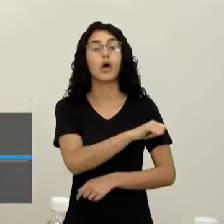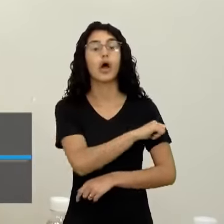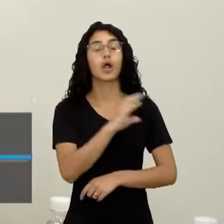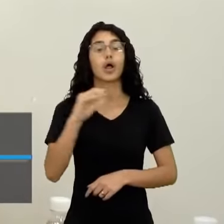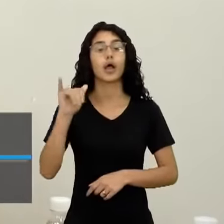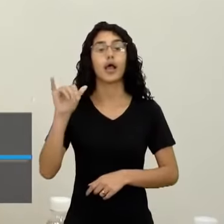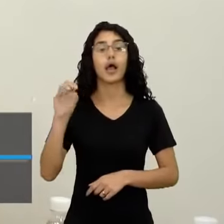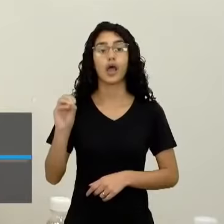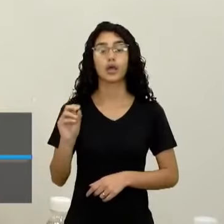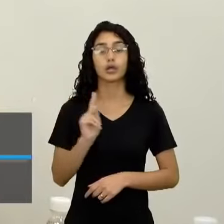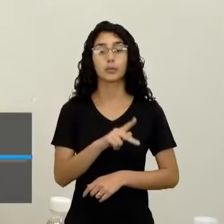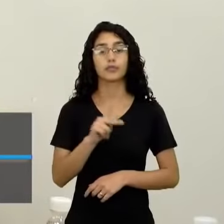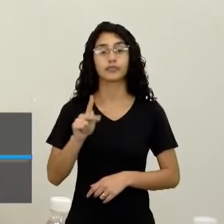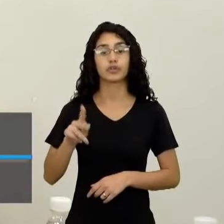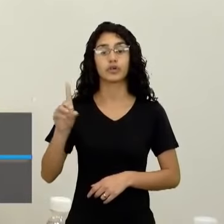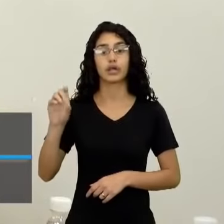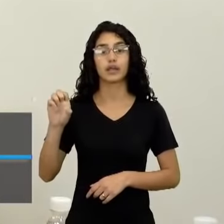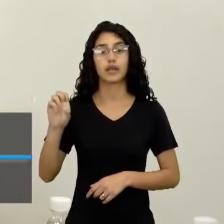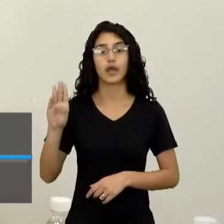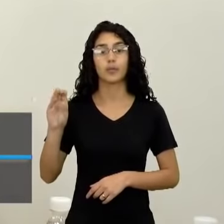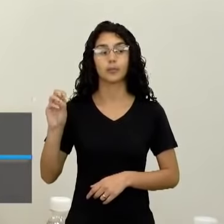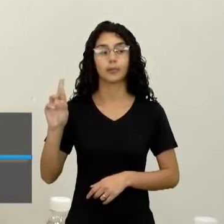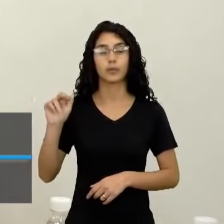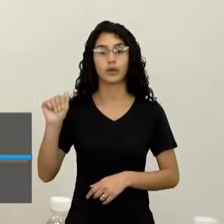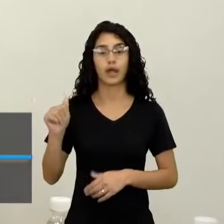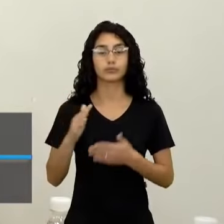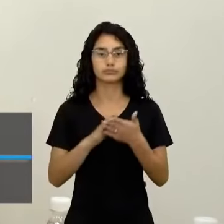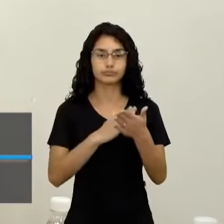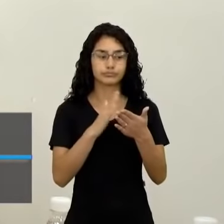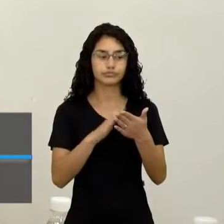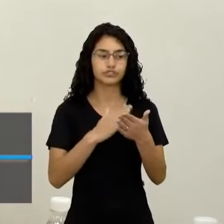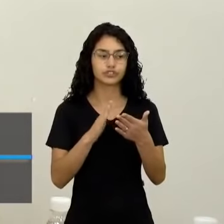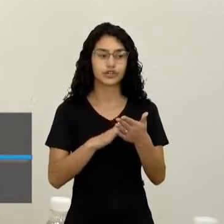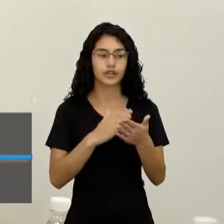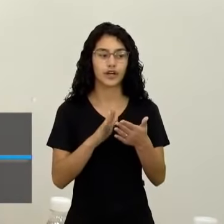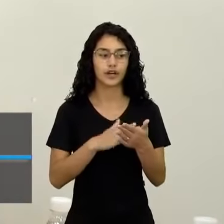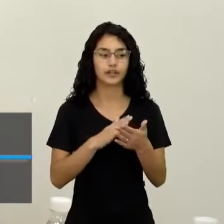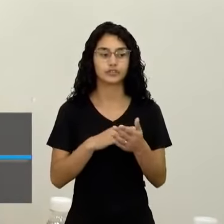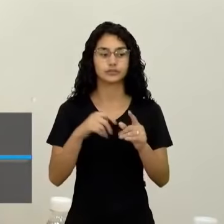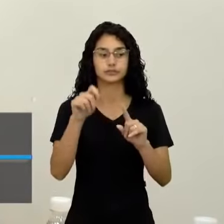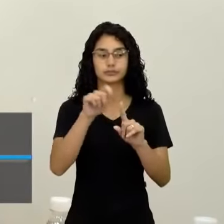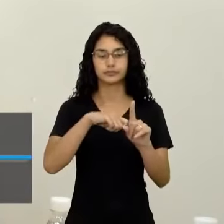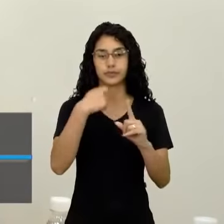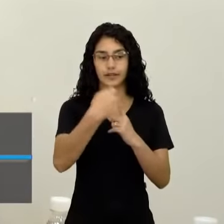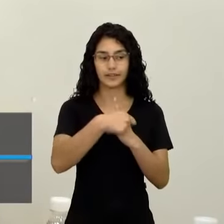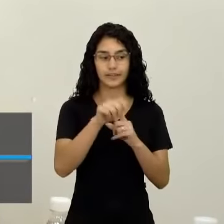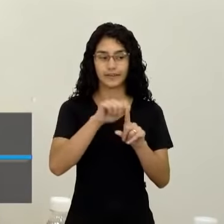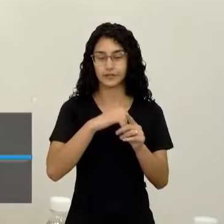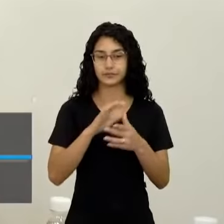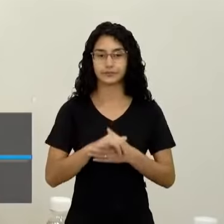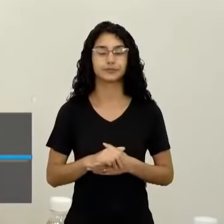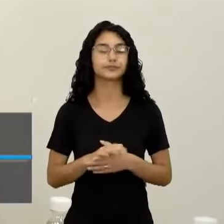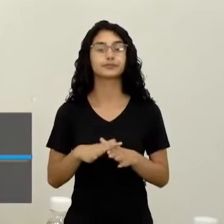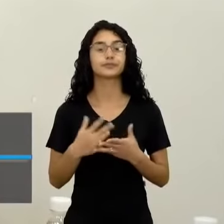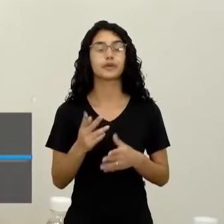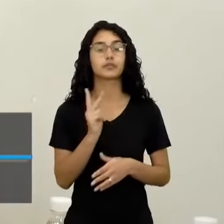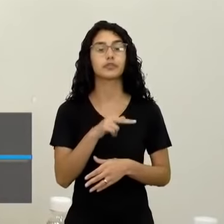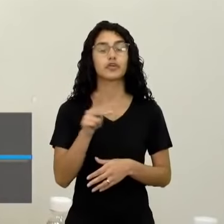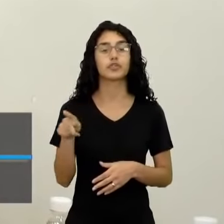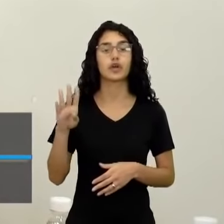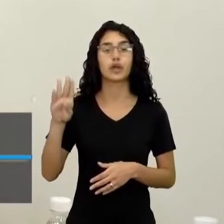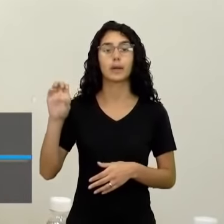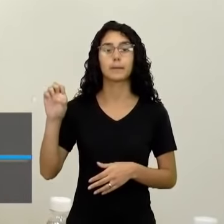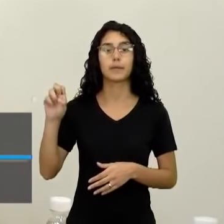professora Débora né Diário de um Banana tampa isso negócio vamos lá assim a professora Bernadete